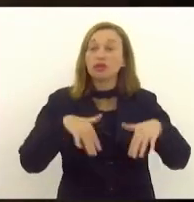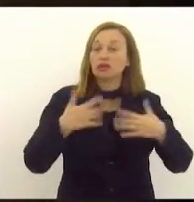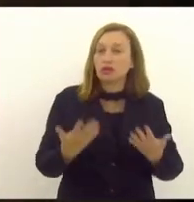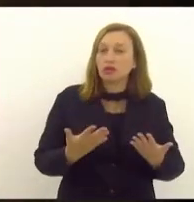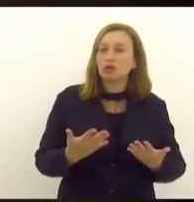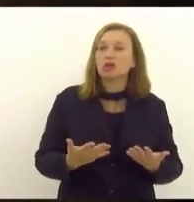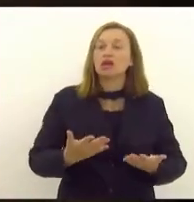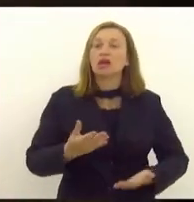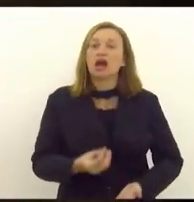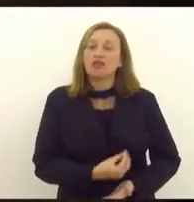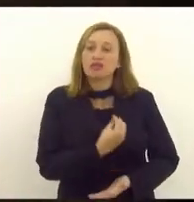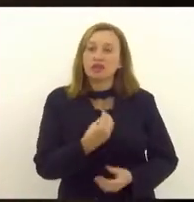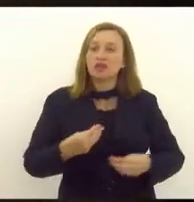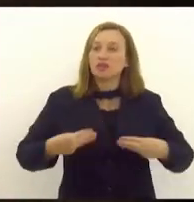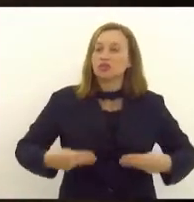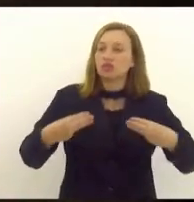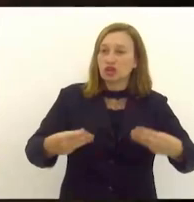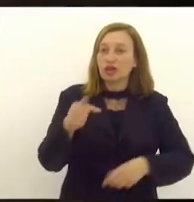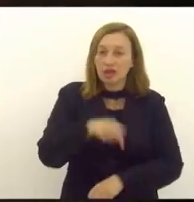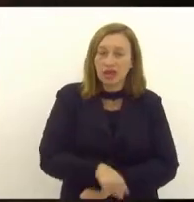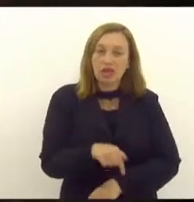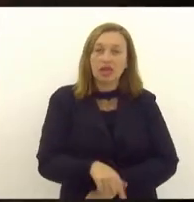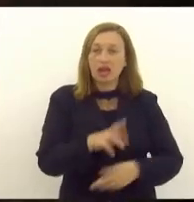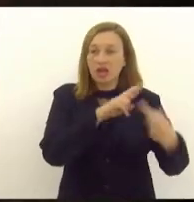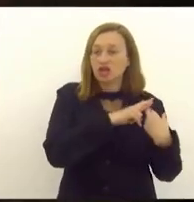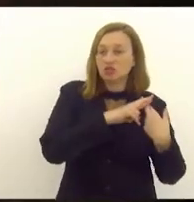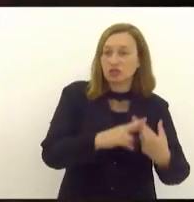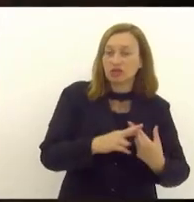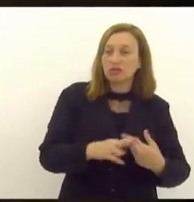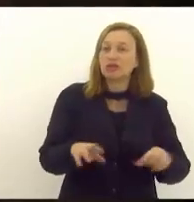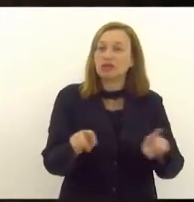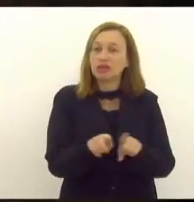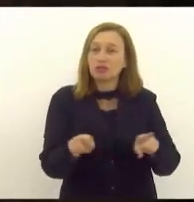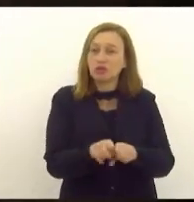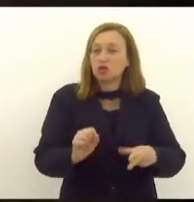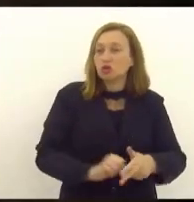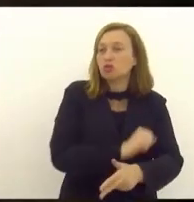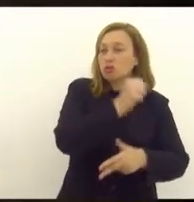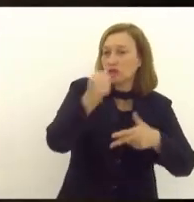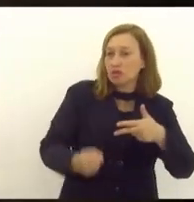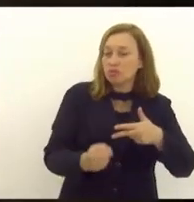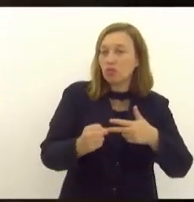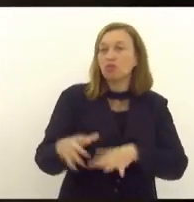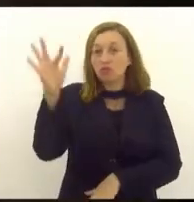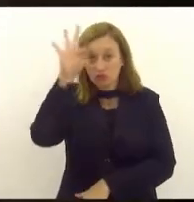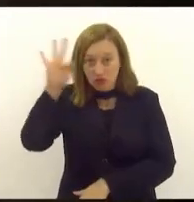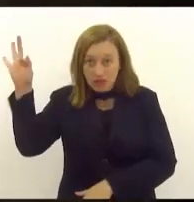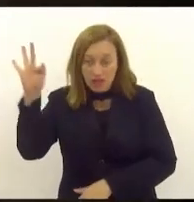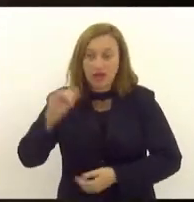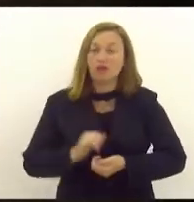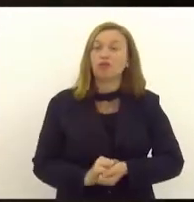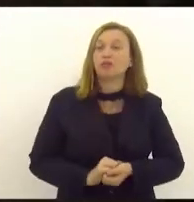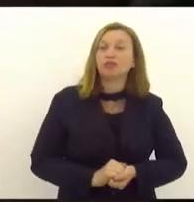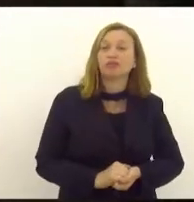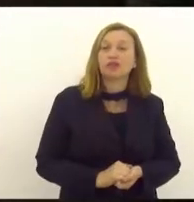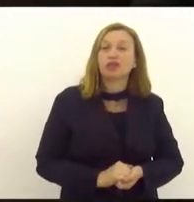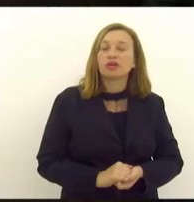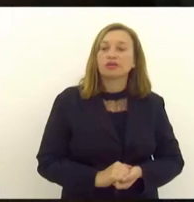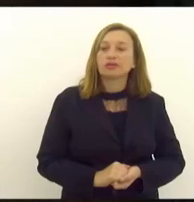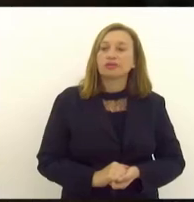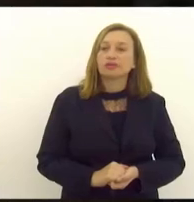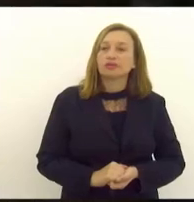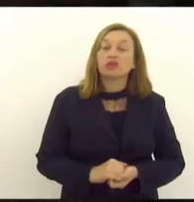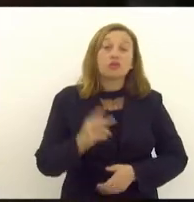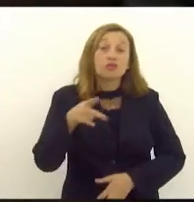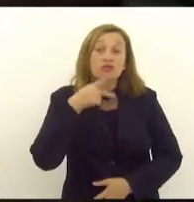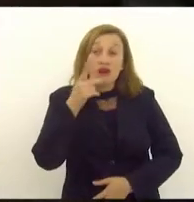a vinda dos Ministérios aqui é a responsabilização inclusive do Poder Público Federal Afinal quando